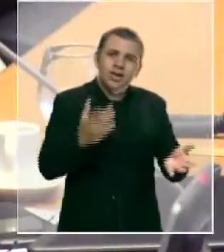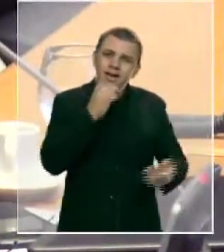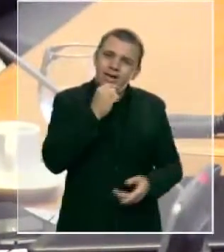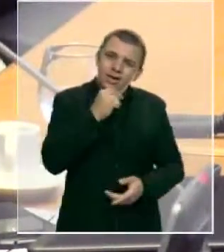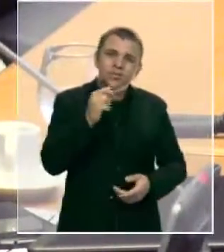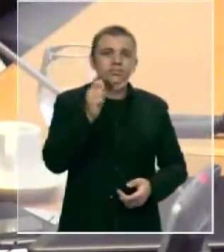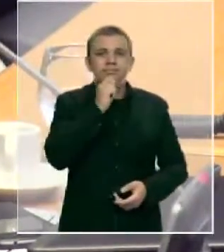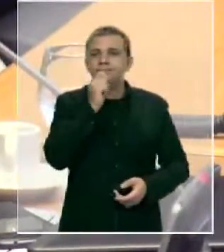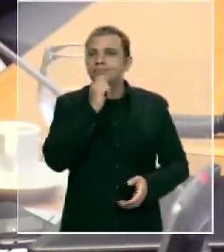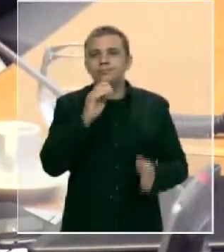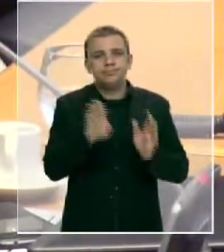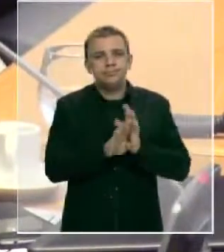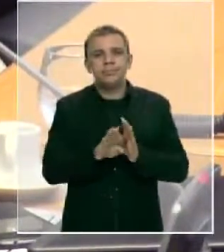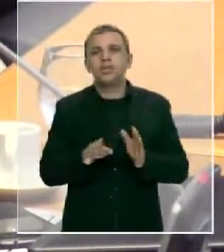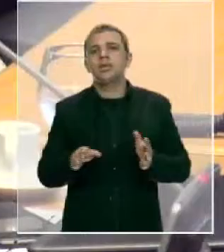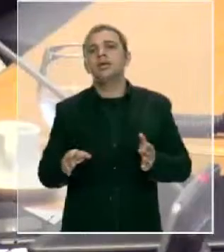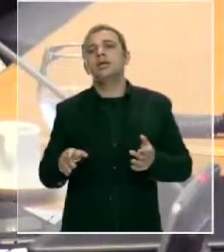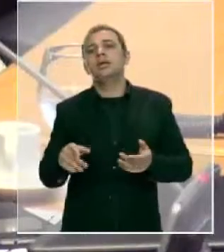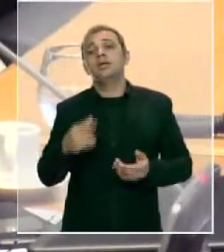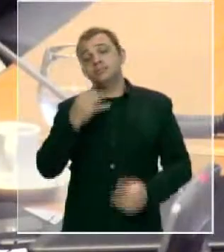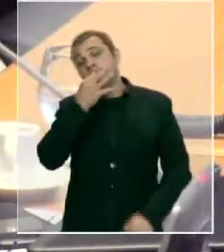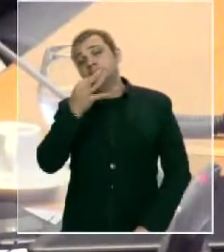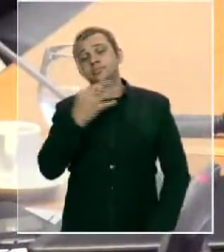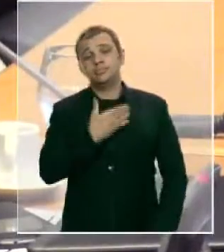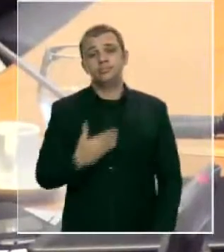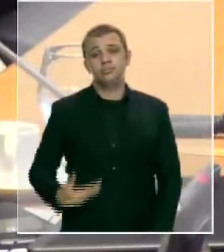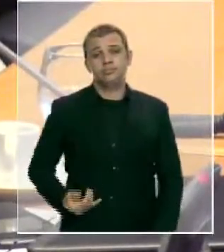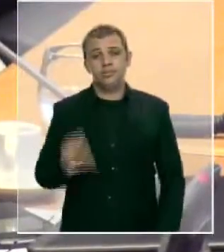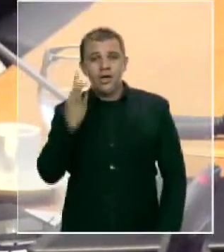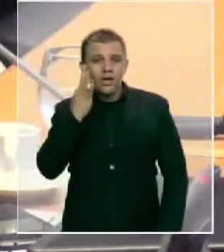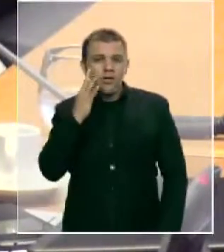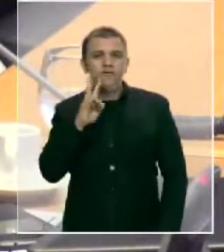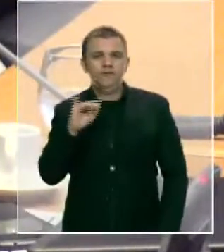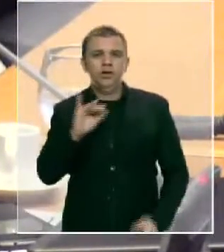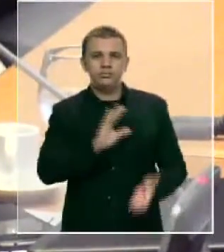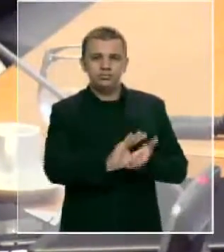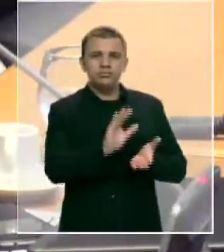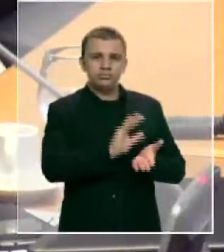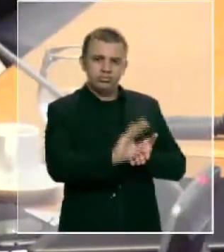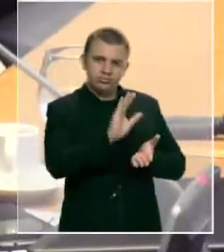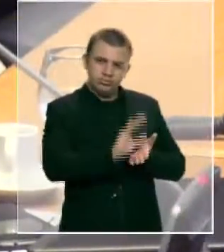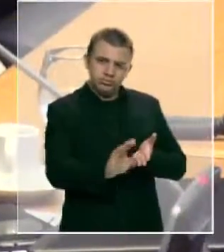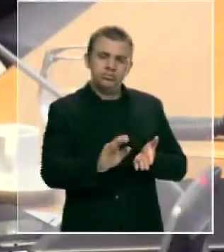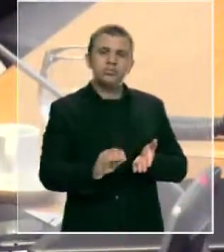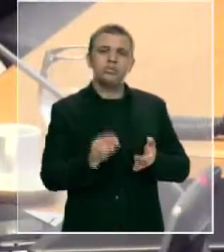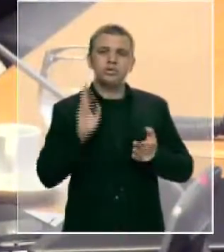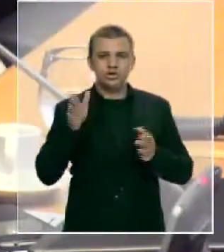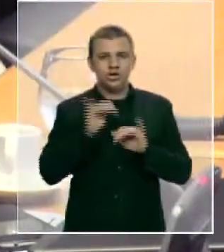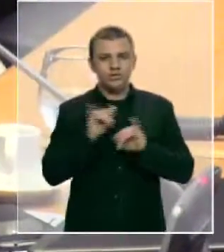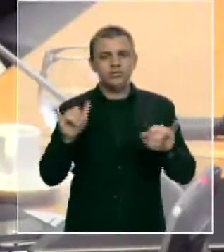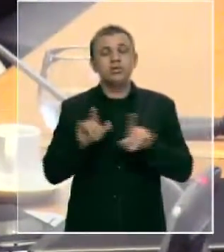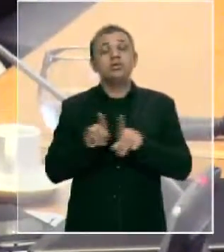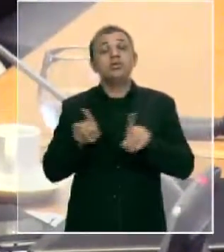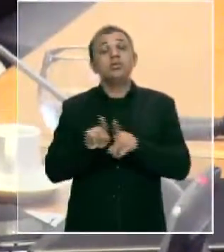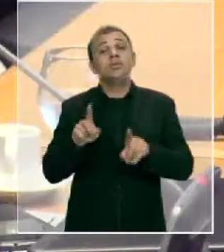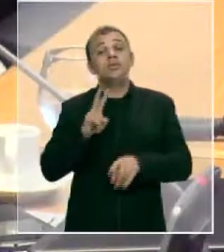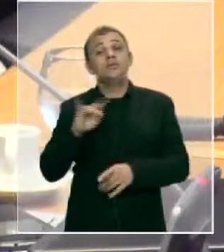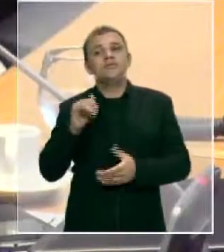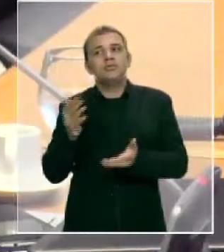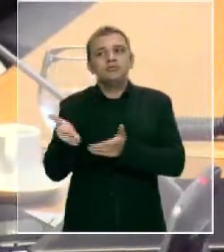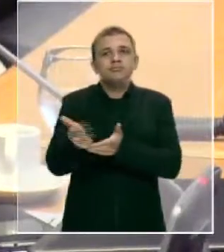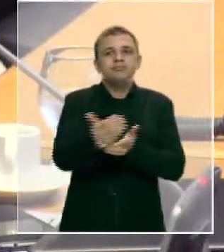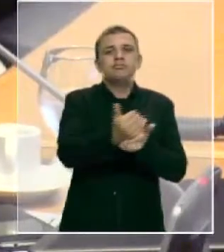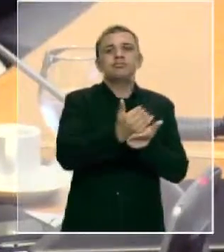Dino vai fazer os investimentos aí, como já anunciou, e deve colocar, angariar recursos junto ao governo